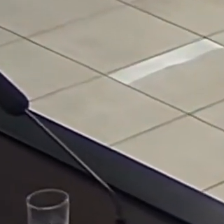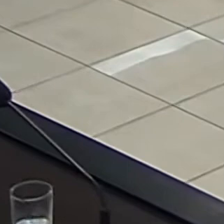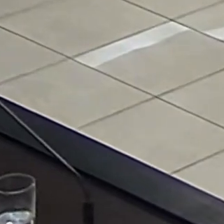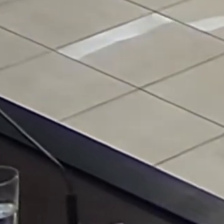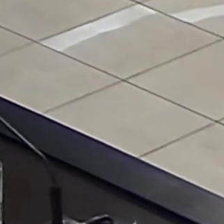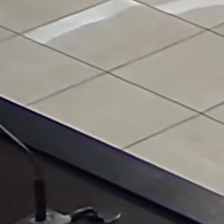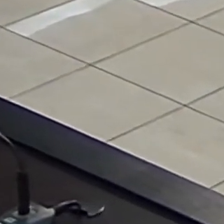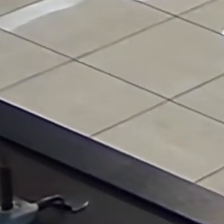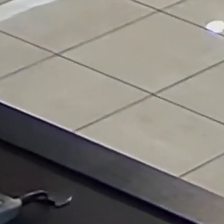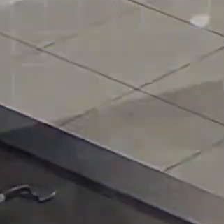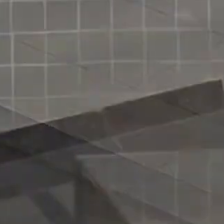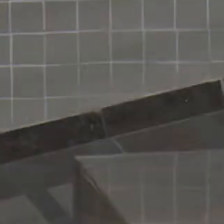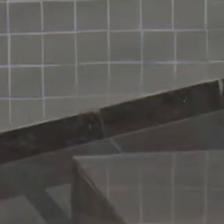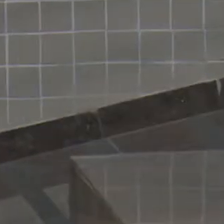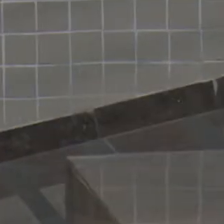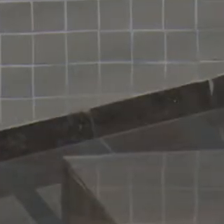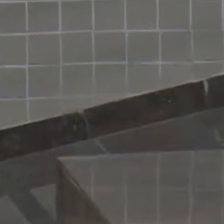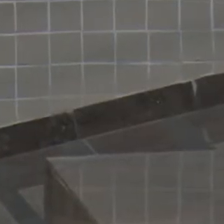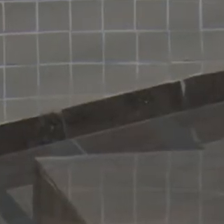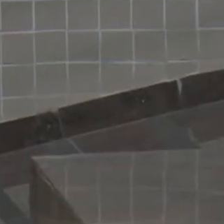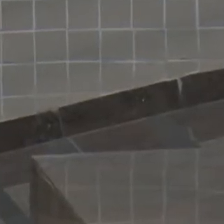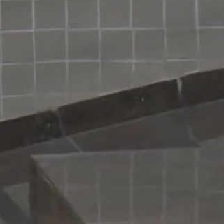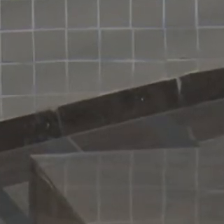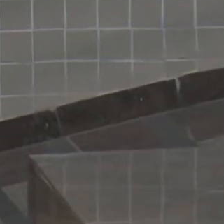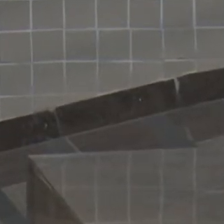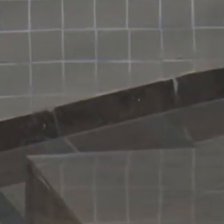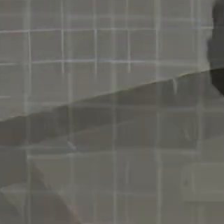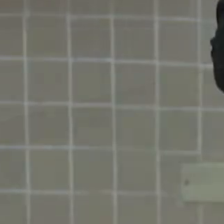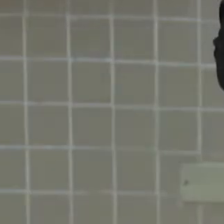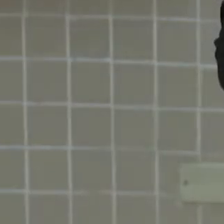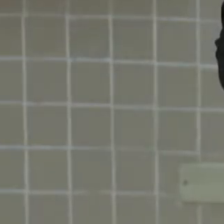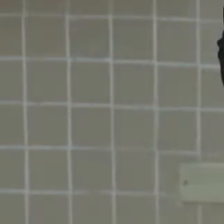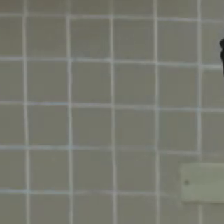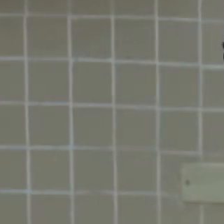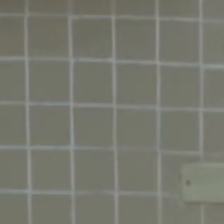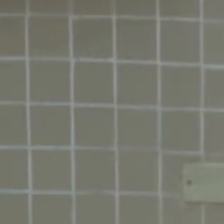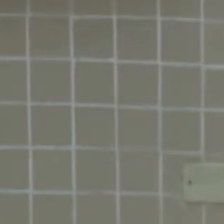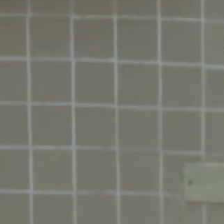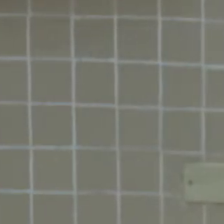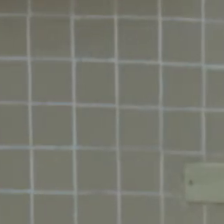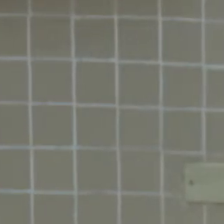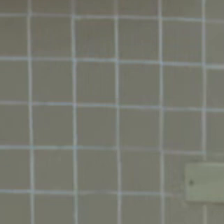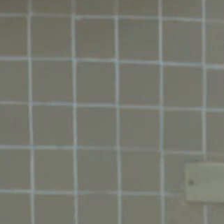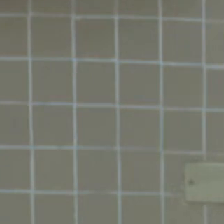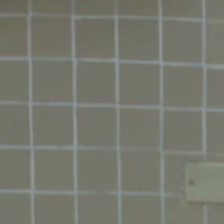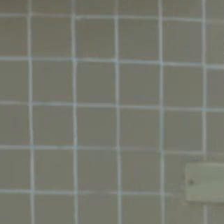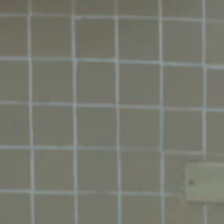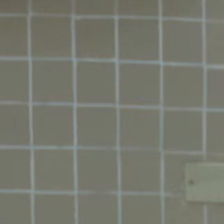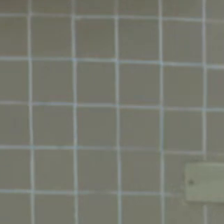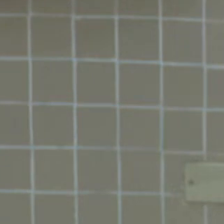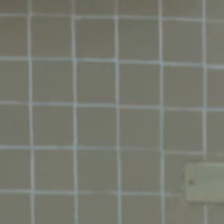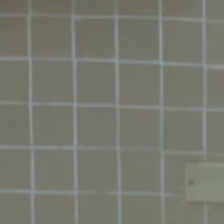O senhor Dinarte Lindomar foi indicado pelo vereador Dr. Rodrigo Salomão.